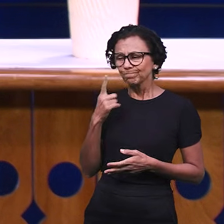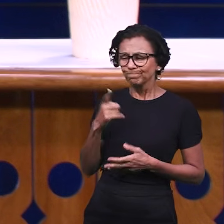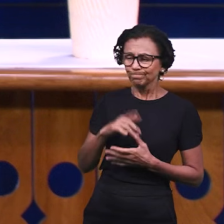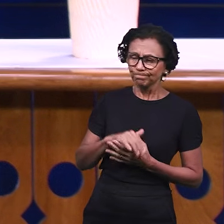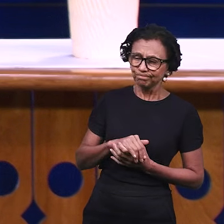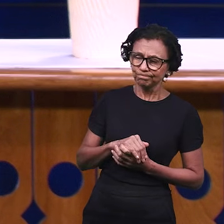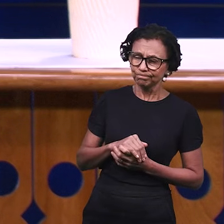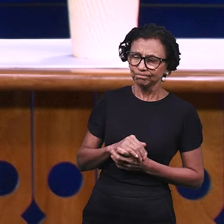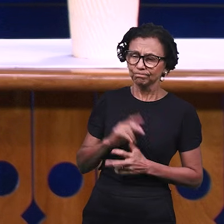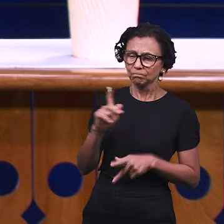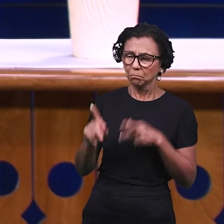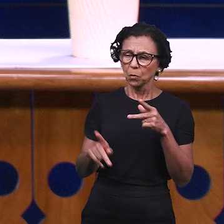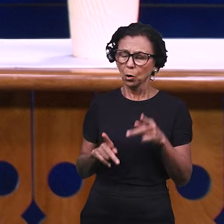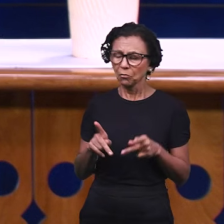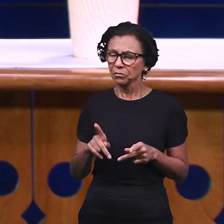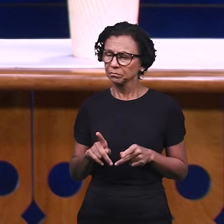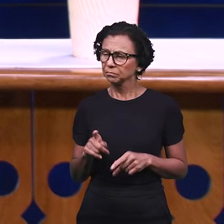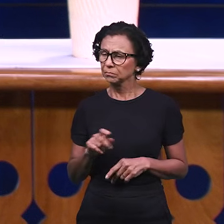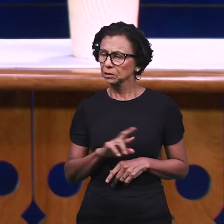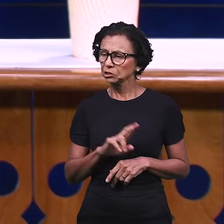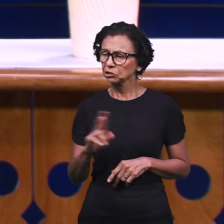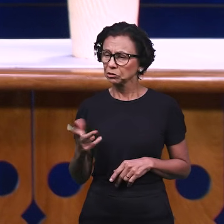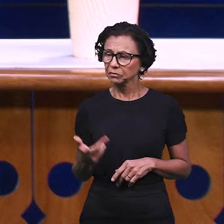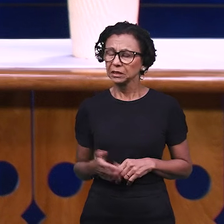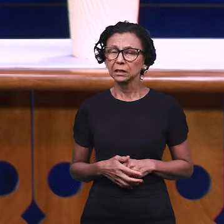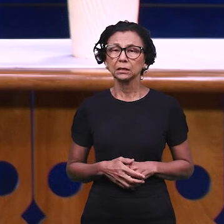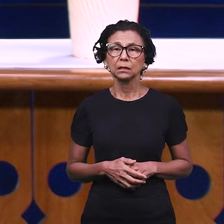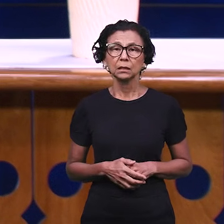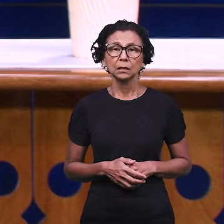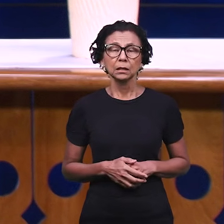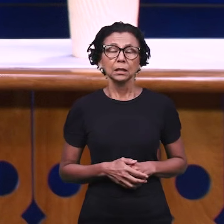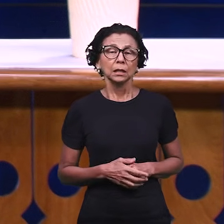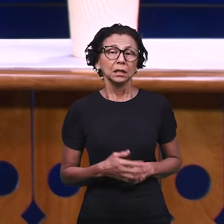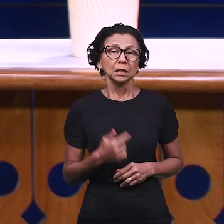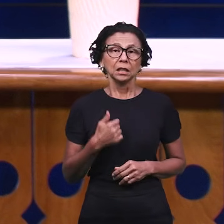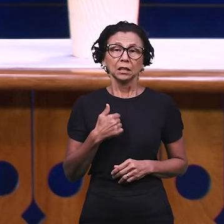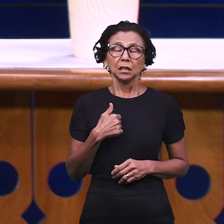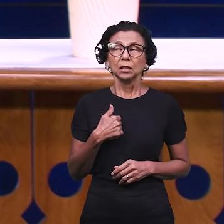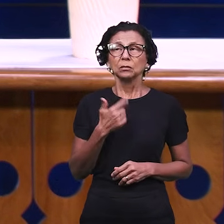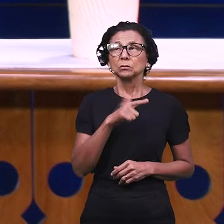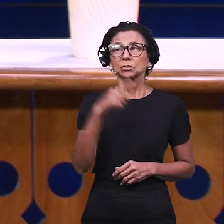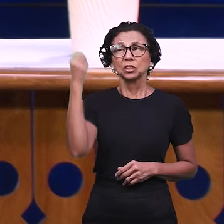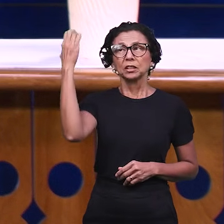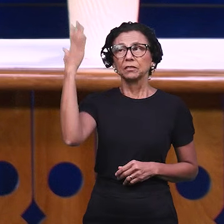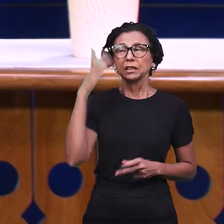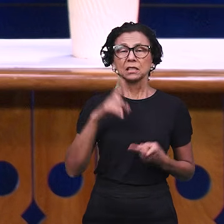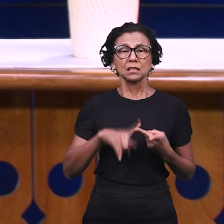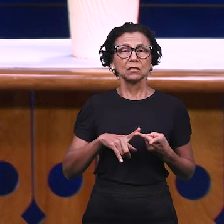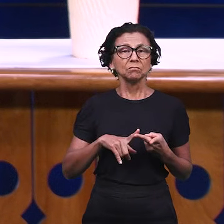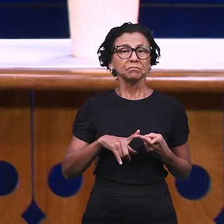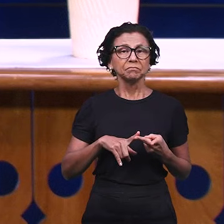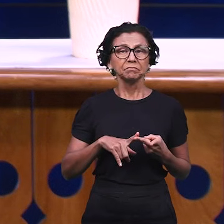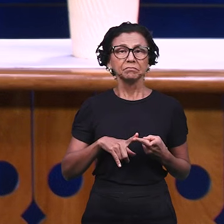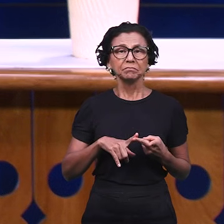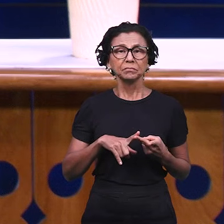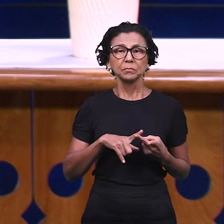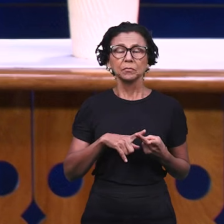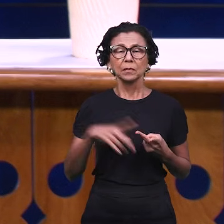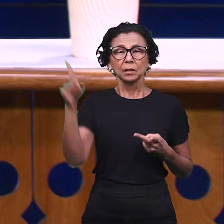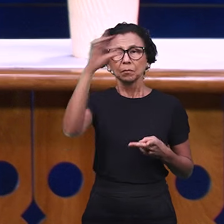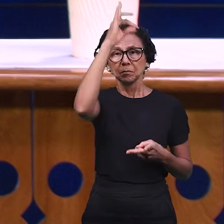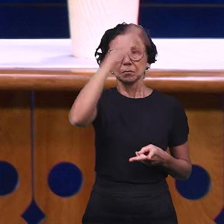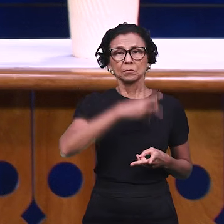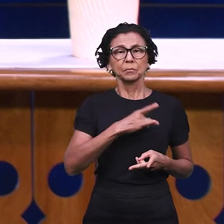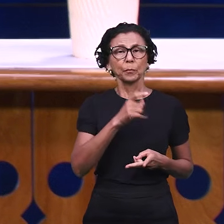Não éramos batizados com o Espírito Santo, não tínhamos revelação, não tínhamos direção, mas nós sabíamos que aquela